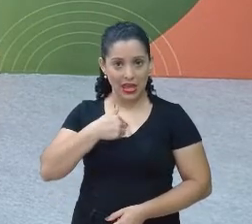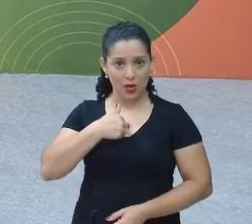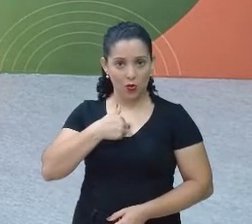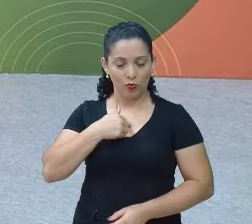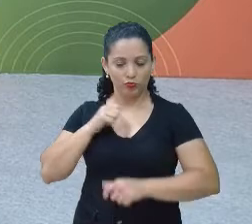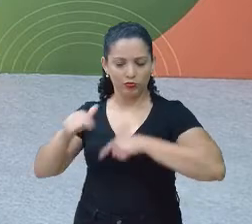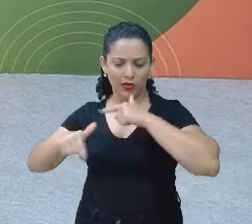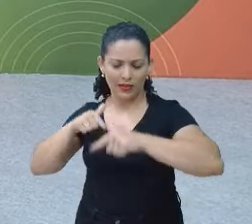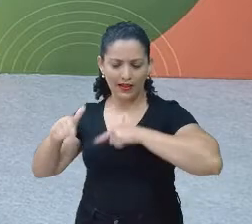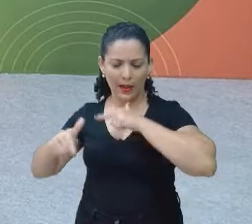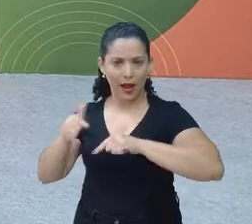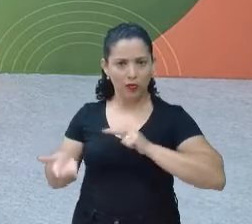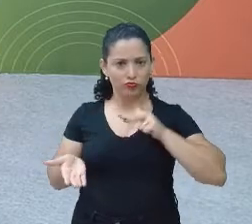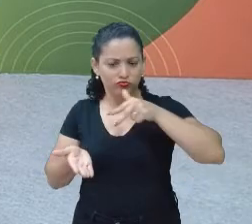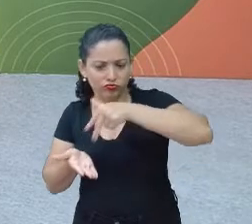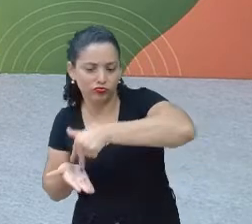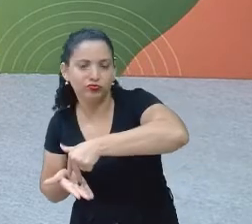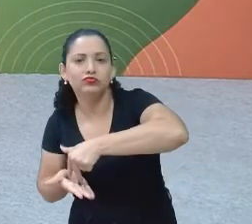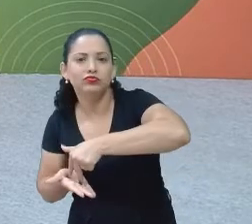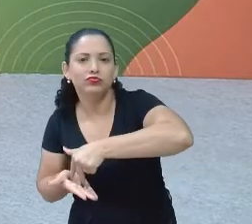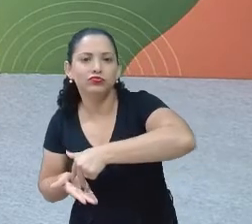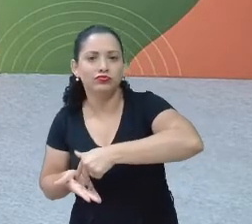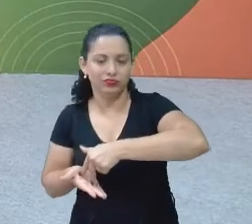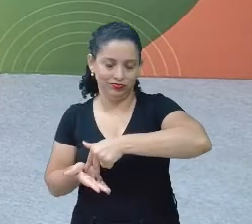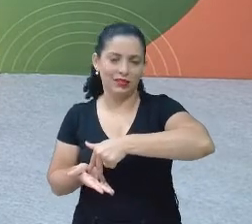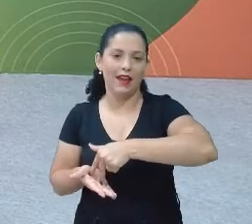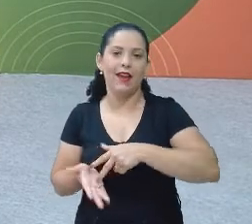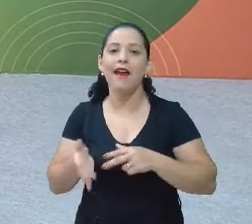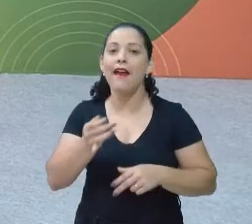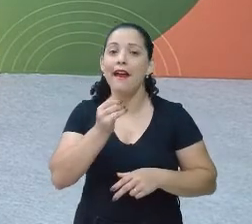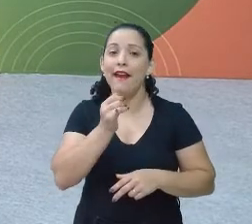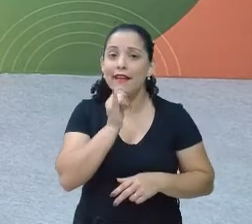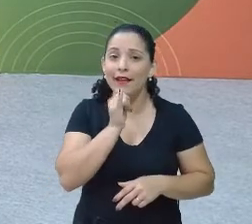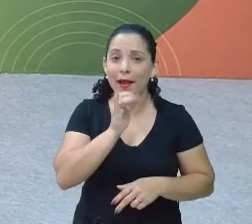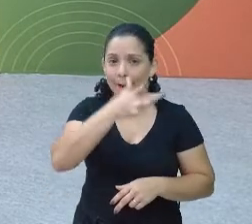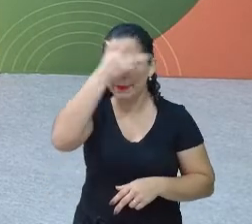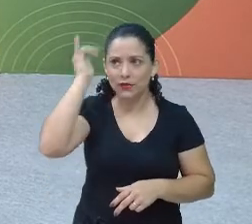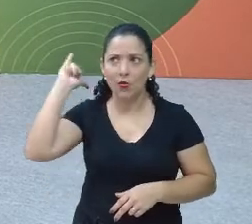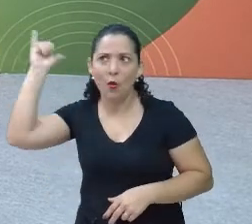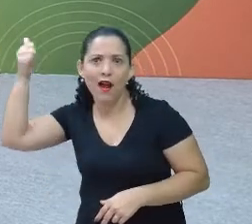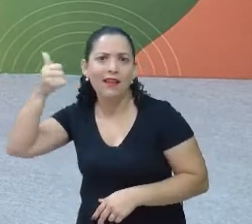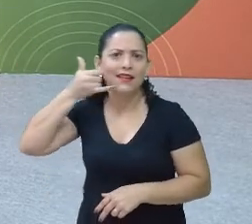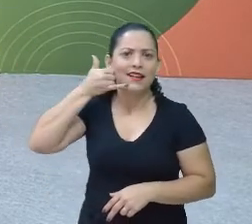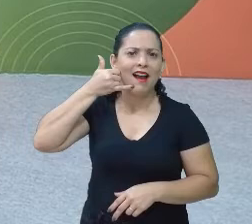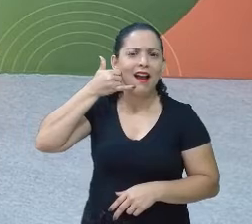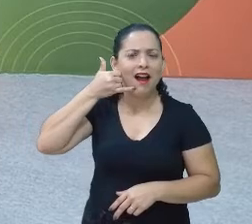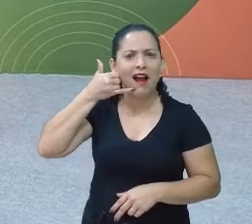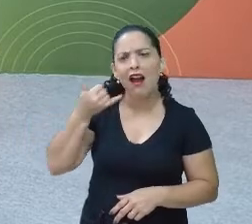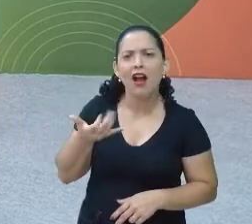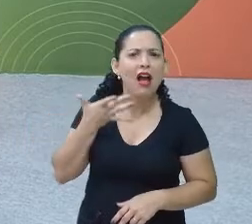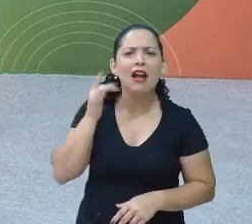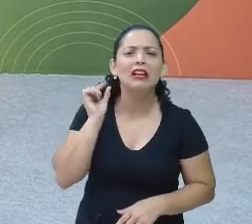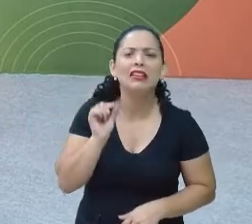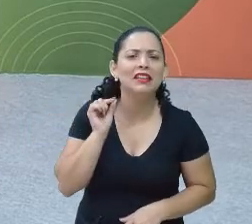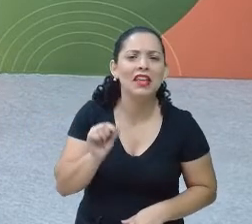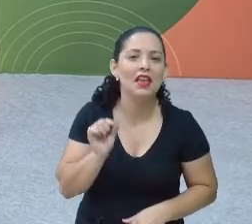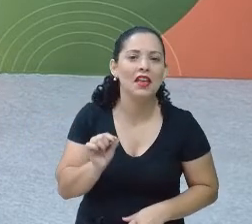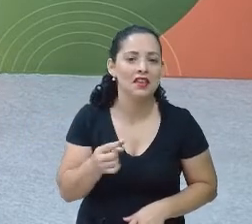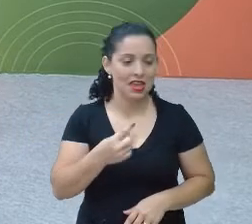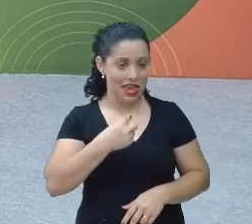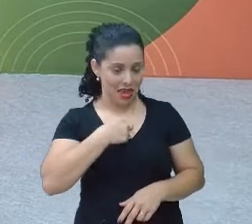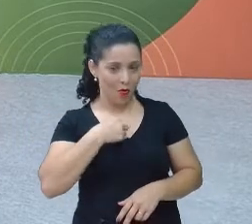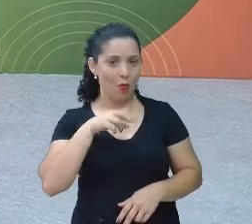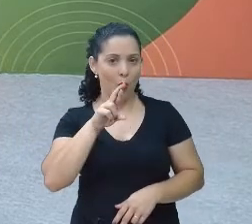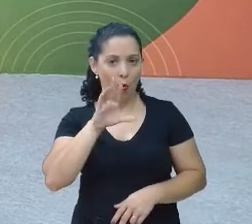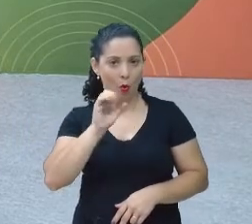estou no trabalho. Alguém liga para você e você fala, quem é? Eu sou Rony. Estás onde? Estou no trabalho. O verbo é o